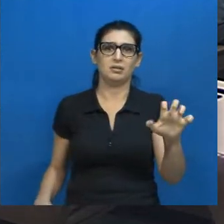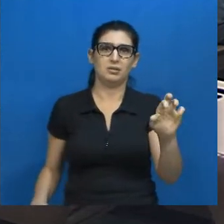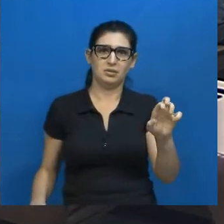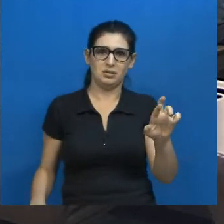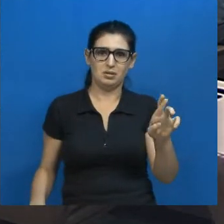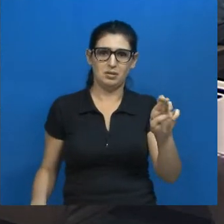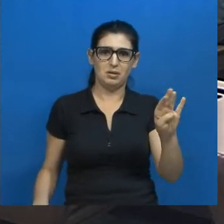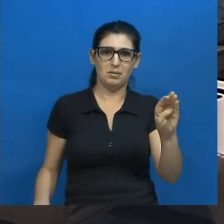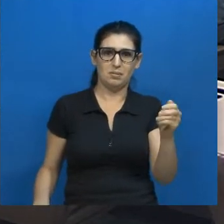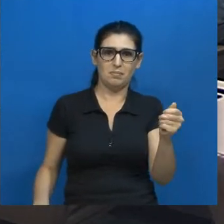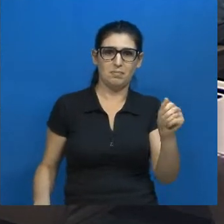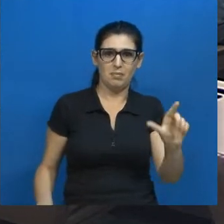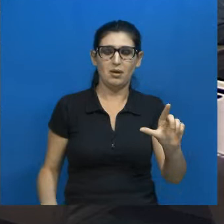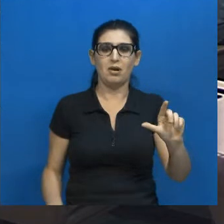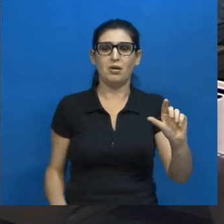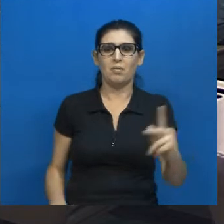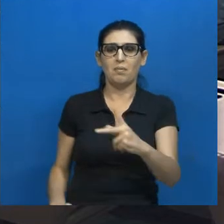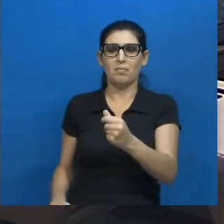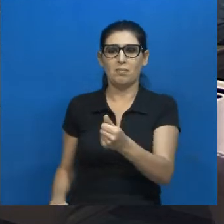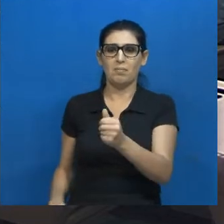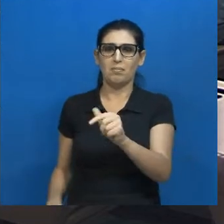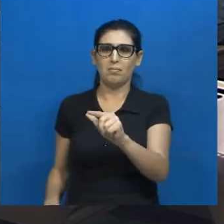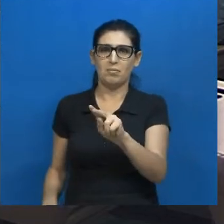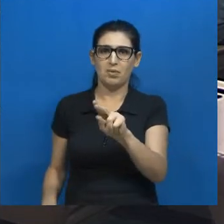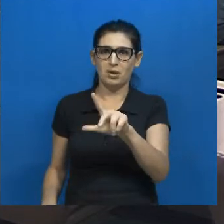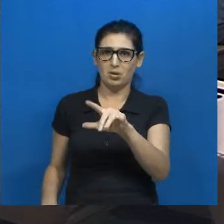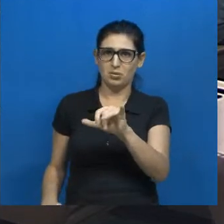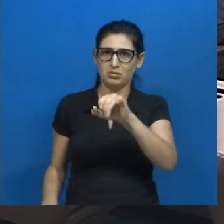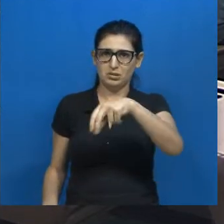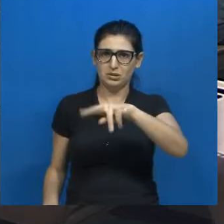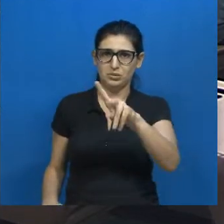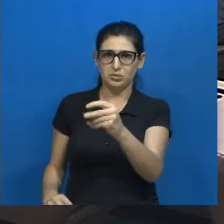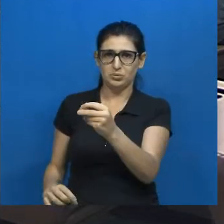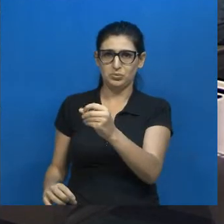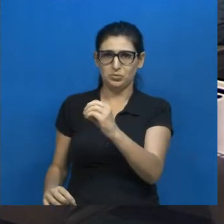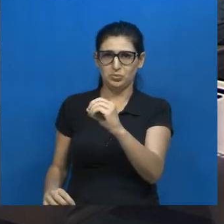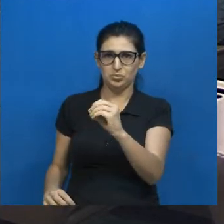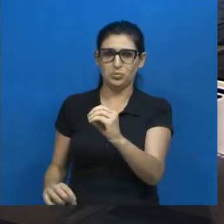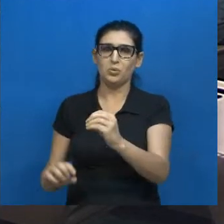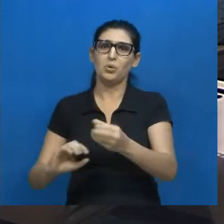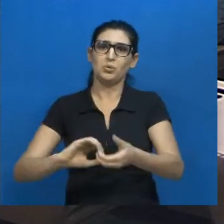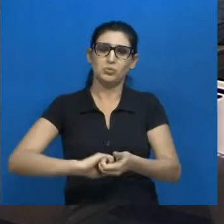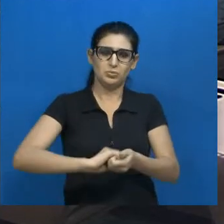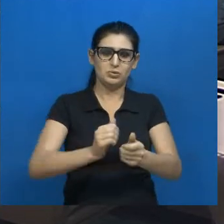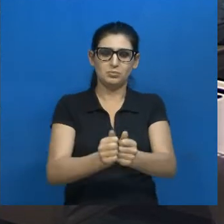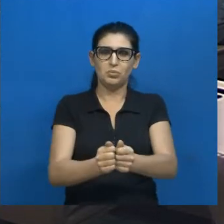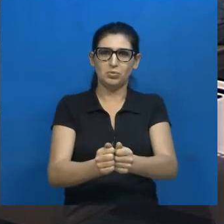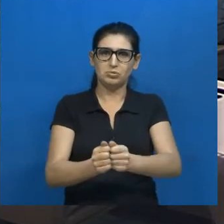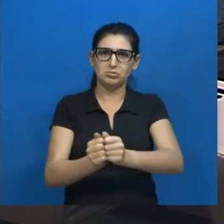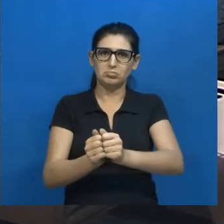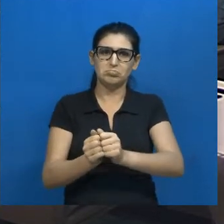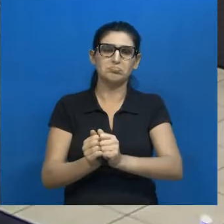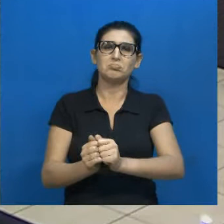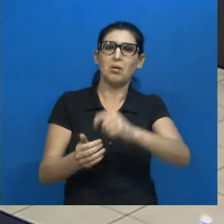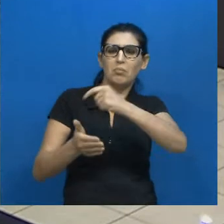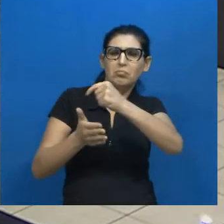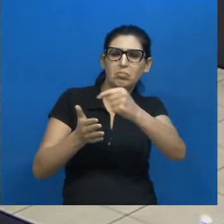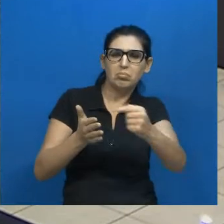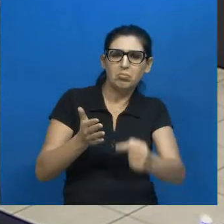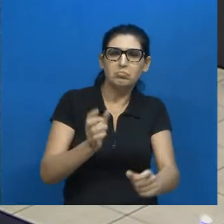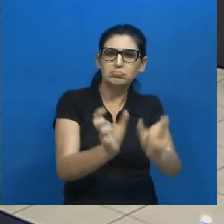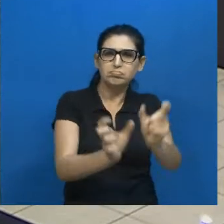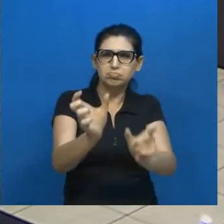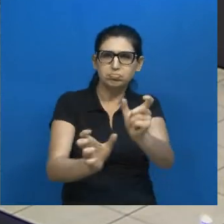todos vocês, servidores da área dos condutores, moradores de